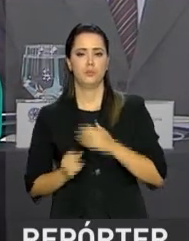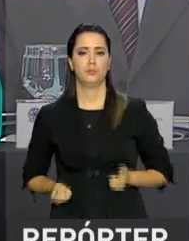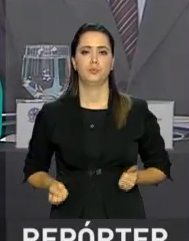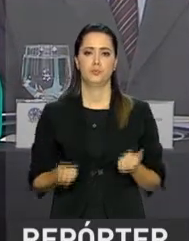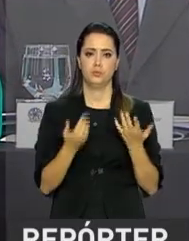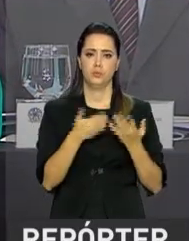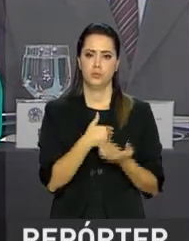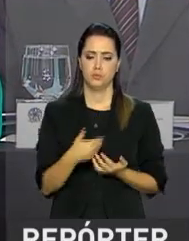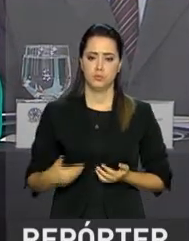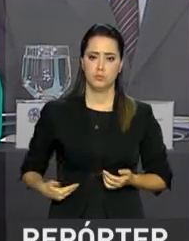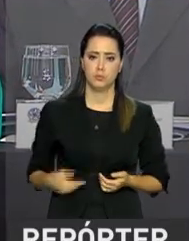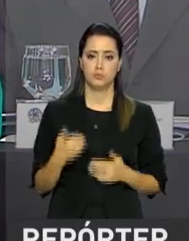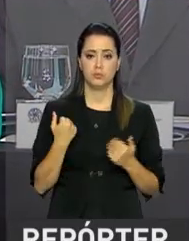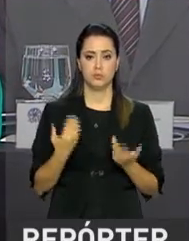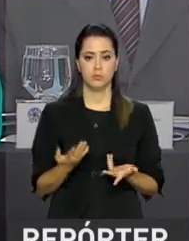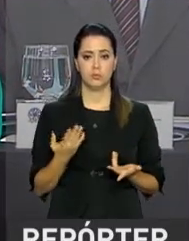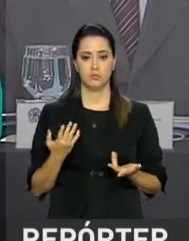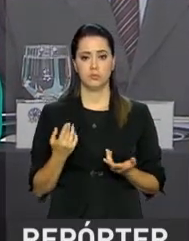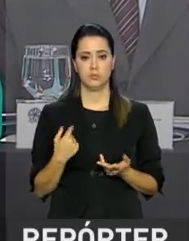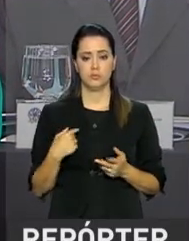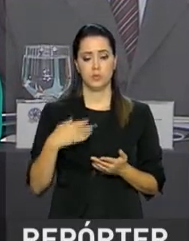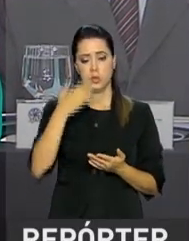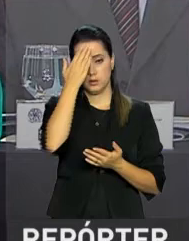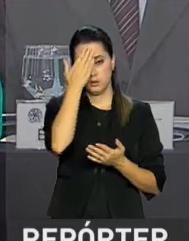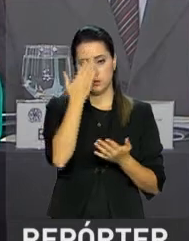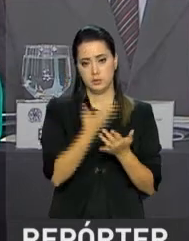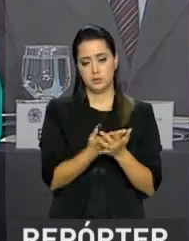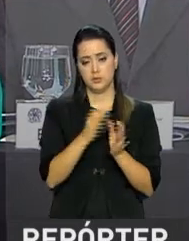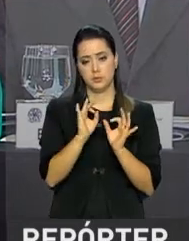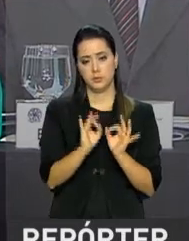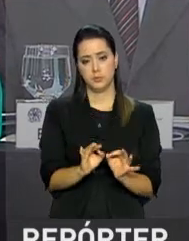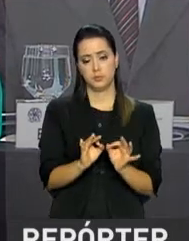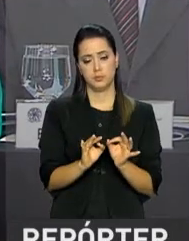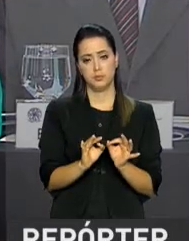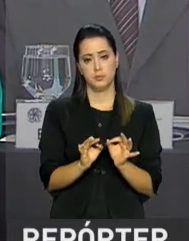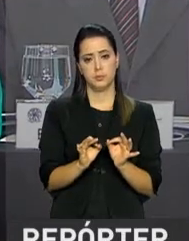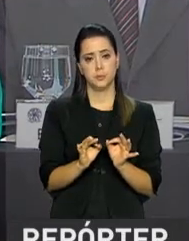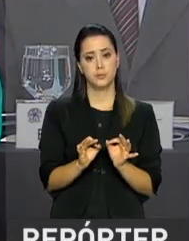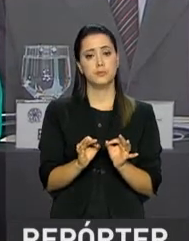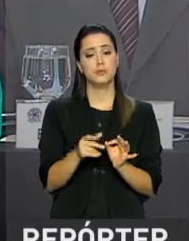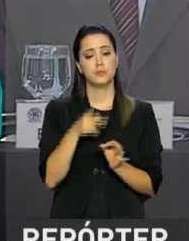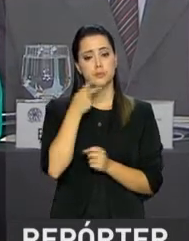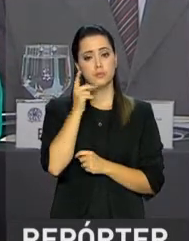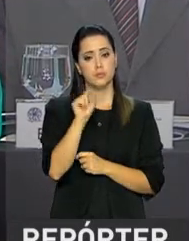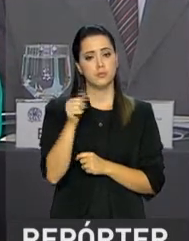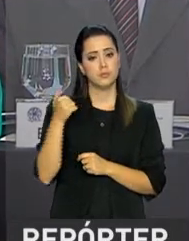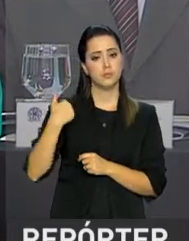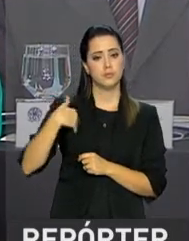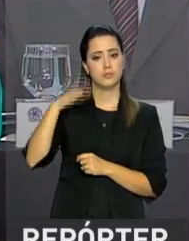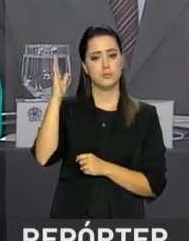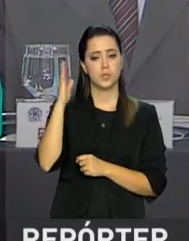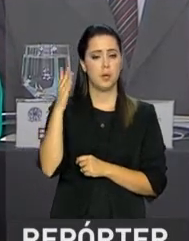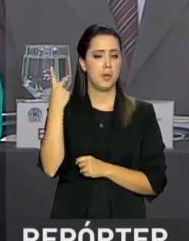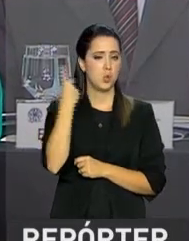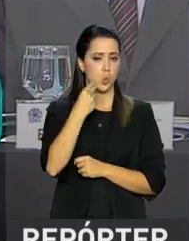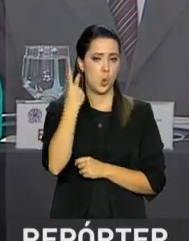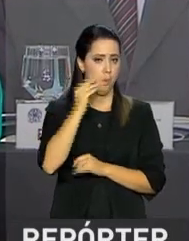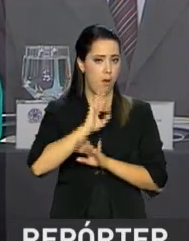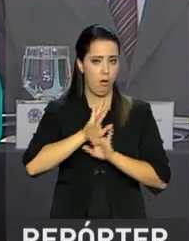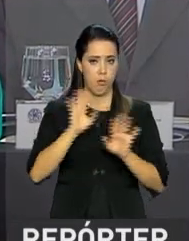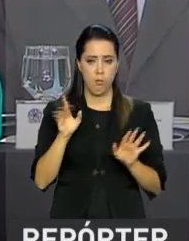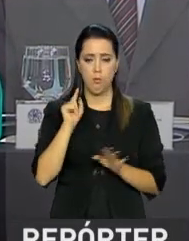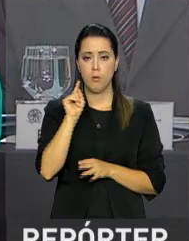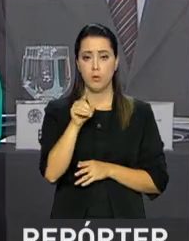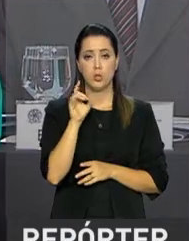dos gastos públicos, na convicção, na certeza, na afirmação mais trivial de